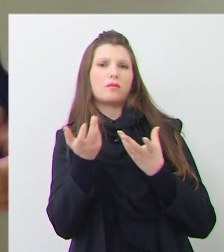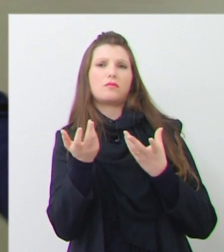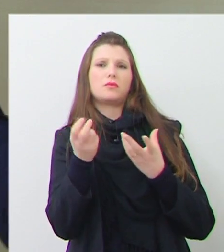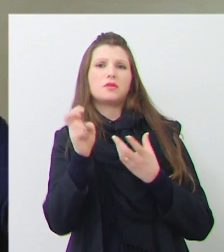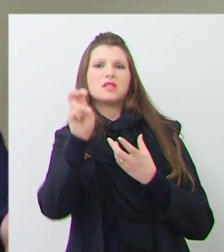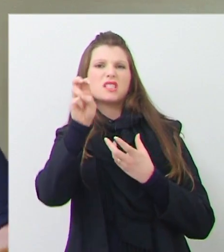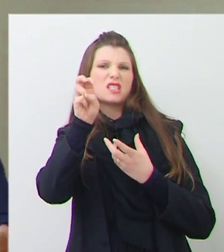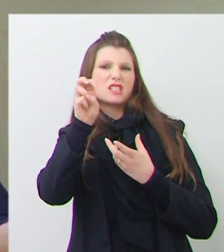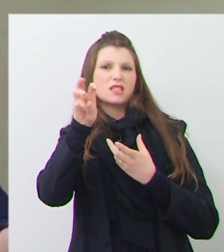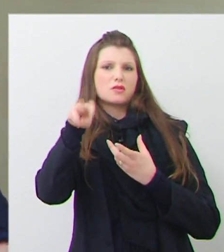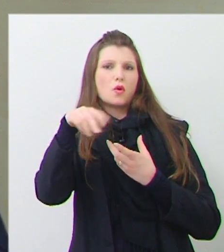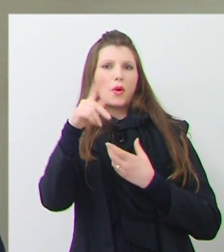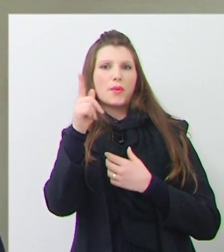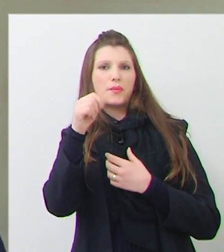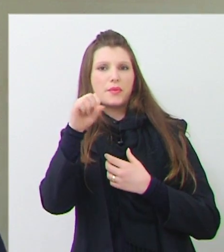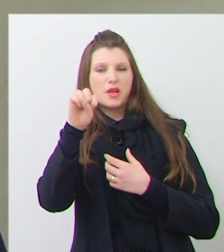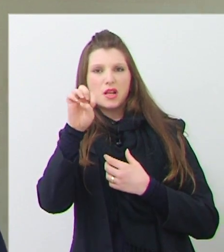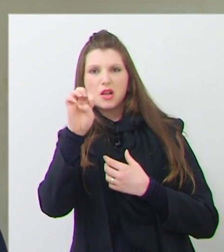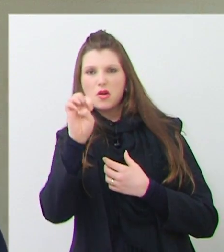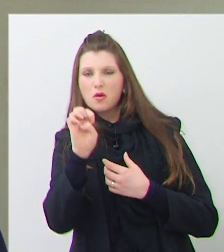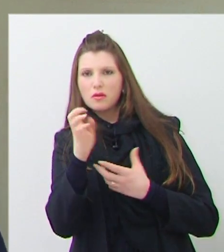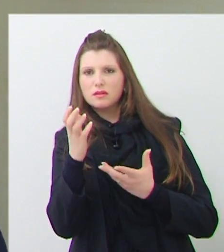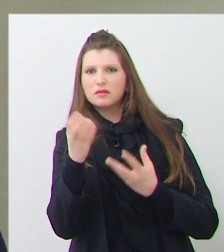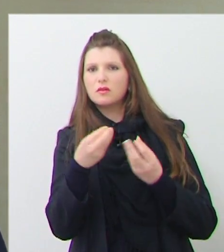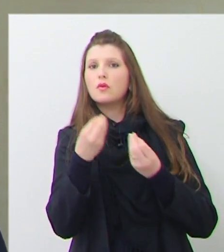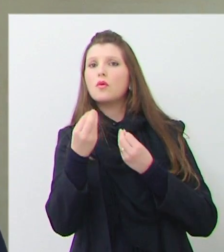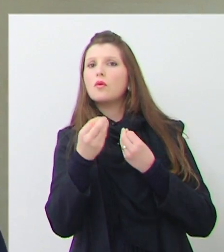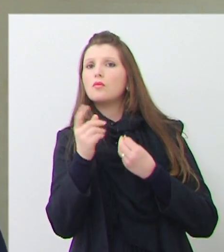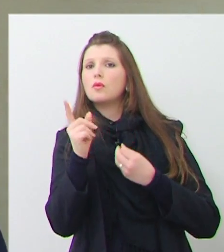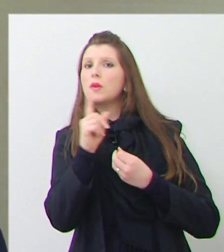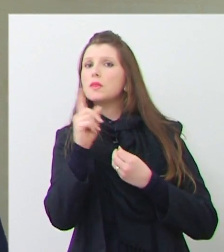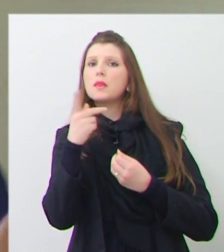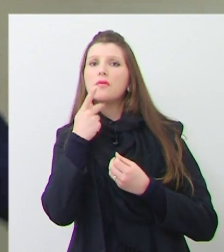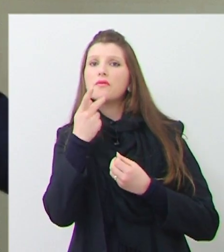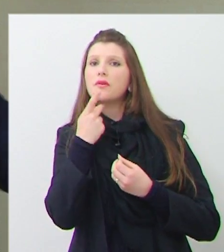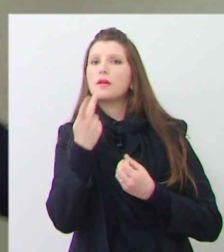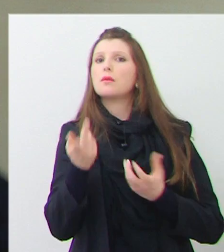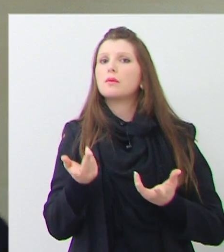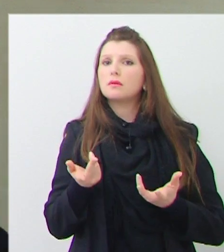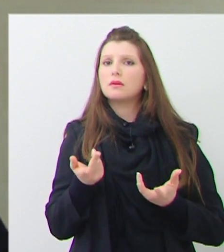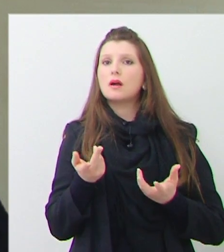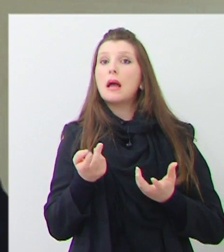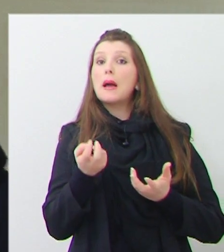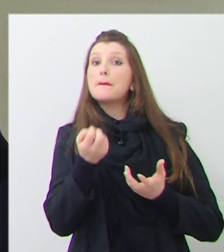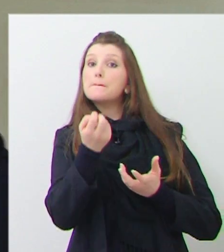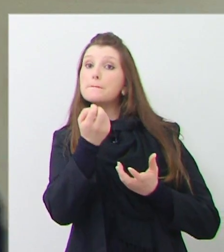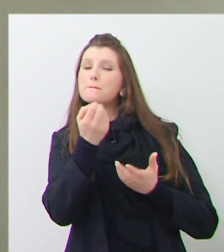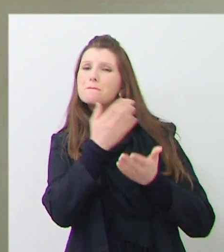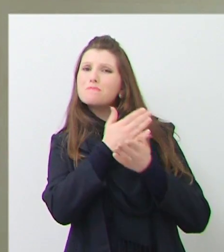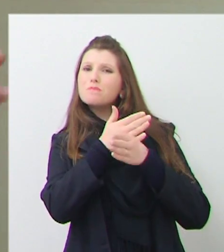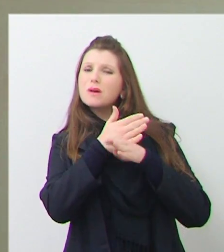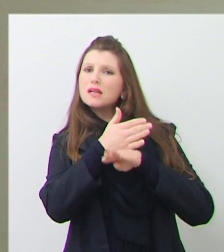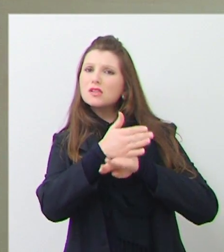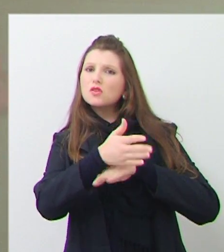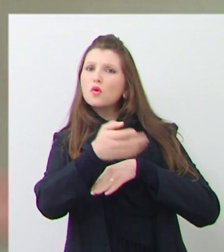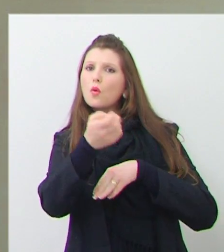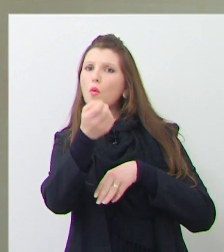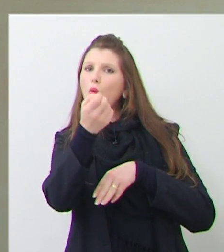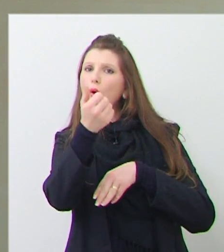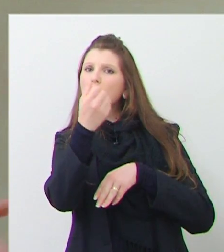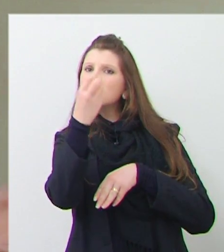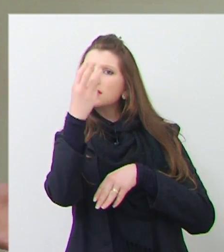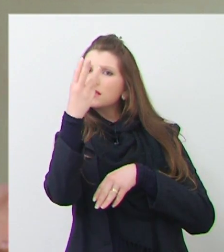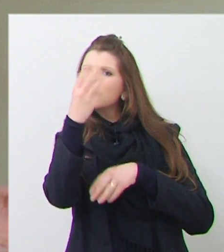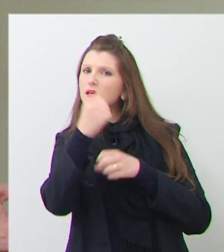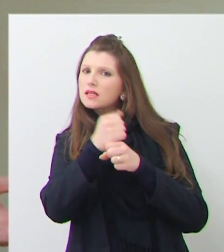que tinha essa dívida, que a prefeitura tinha essa dívida, ela não falou. Passaram-se quase 3 anos, cara. Eu